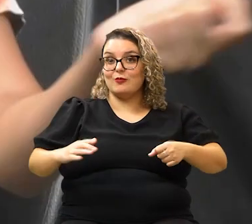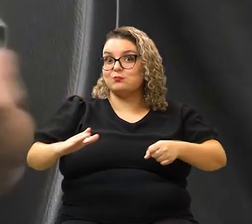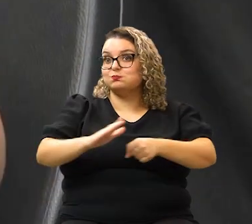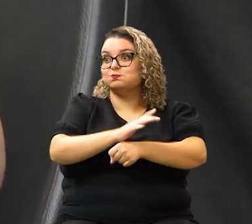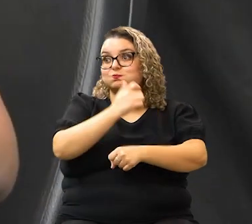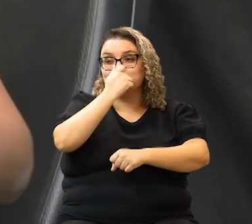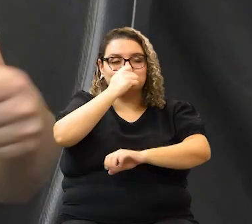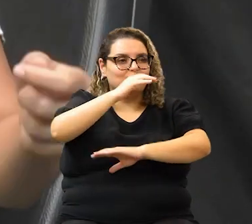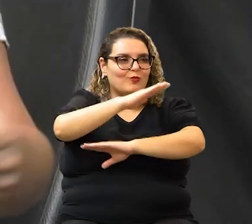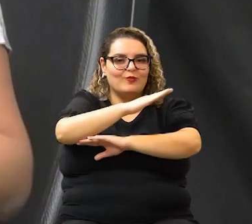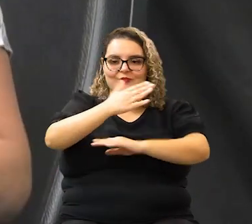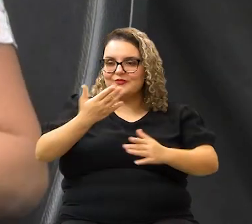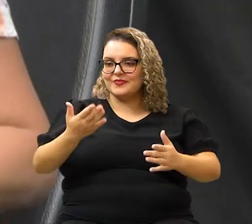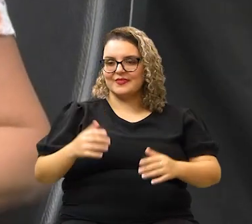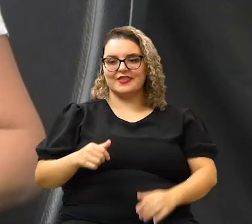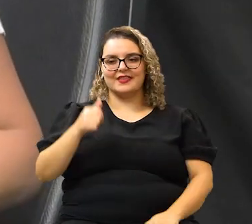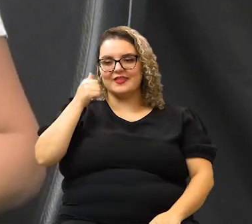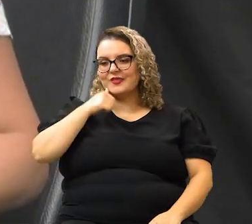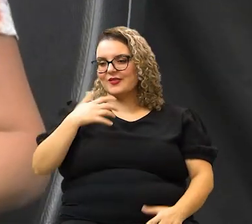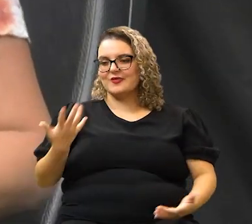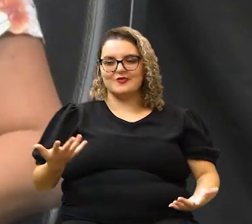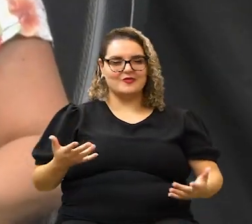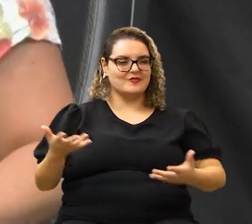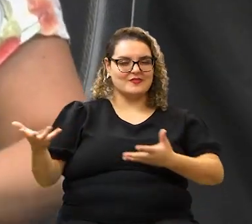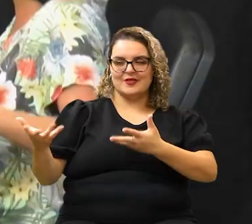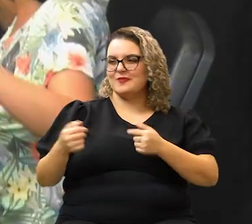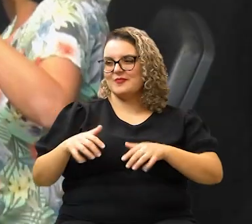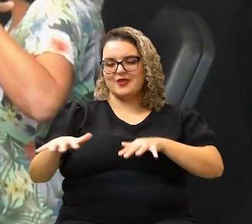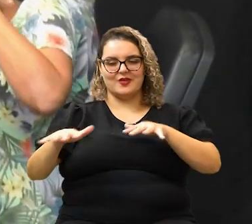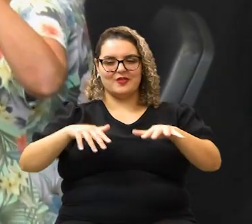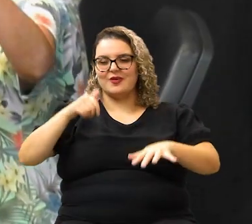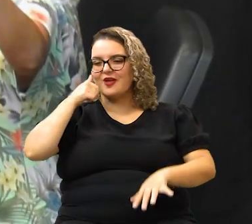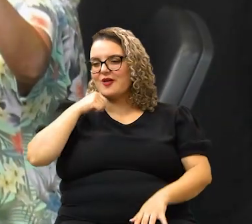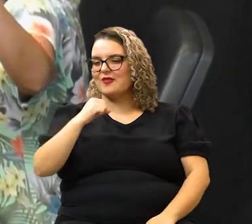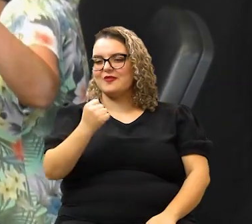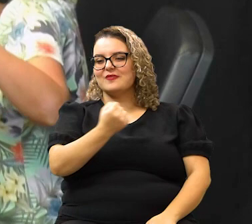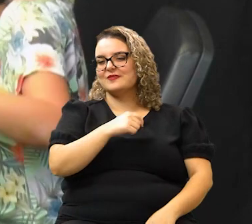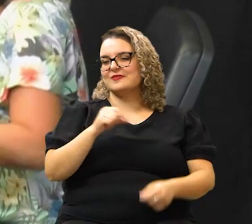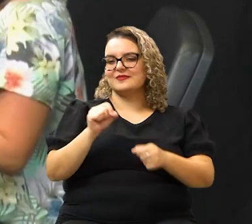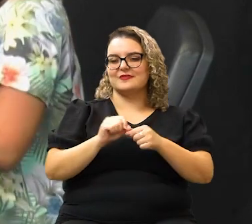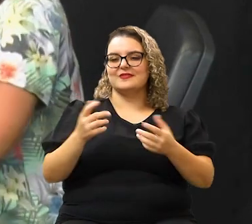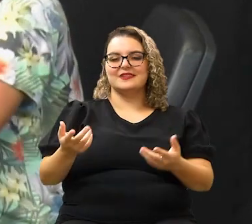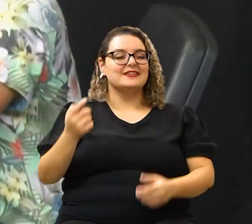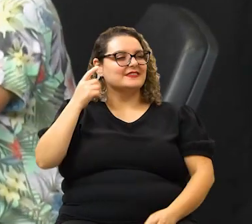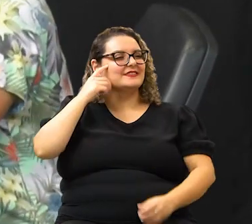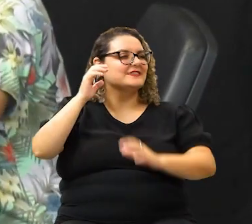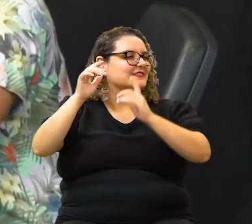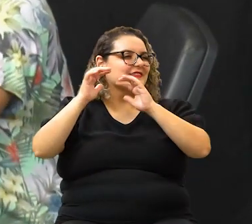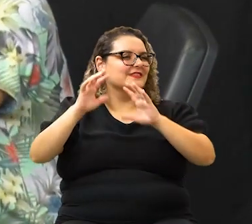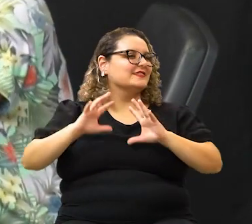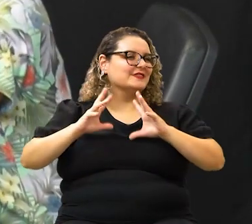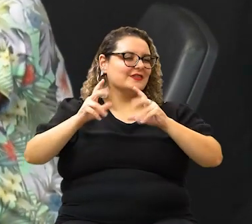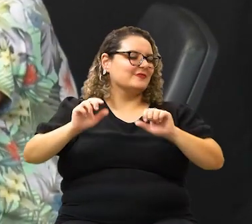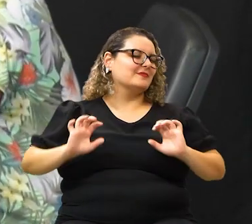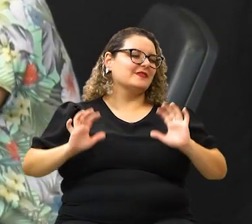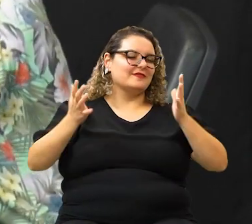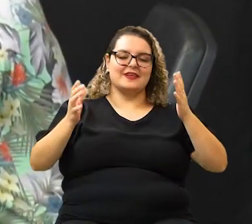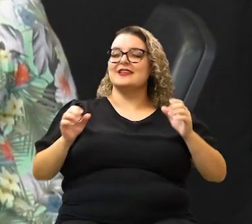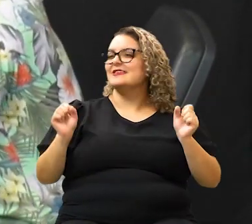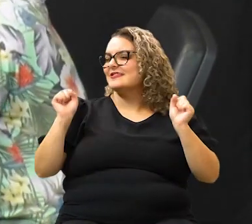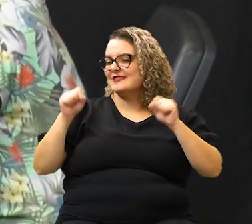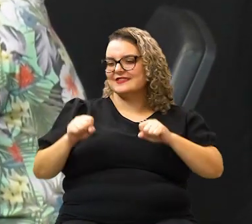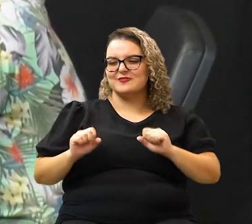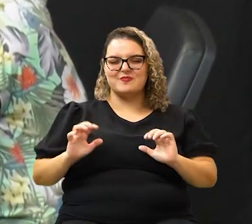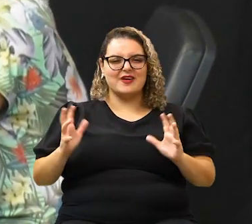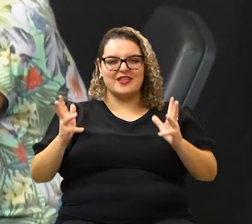fazer umas... Tinha pensado em um super evento. um super evento, fazer umas faixas, sabe? Fazer uma